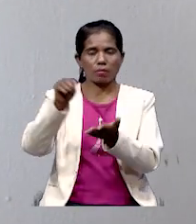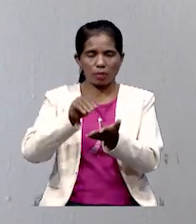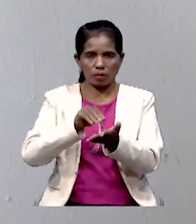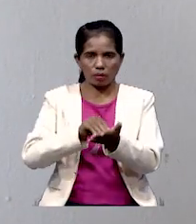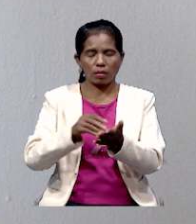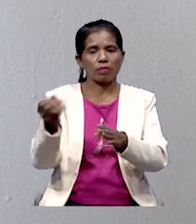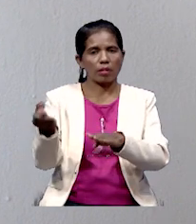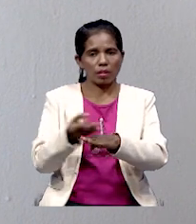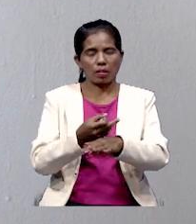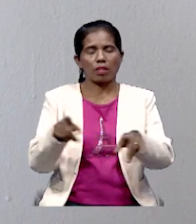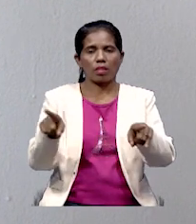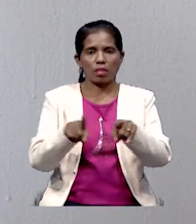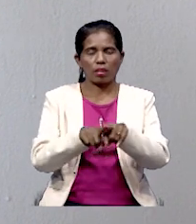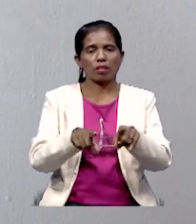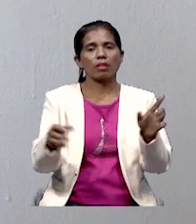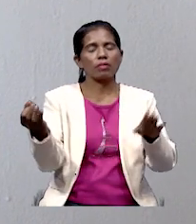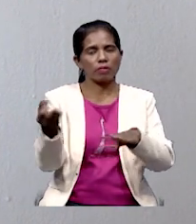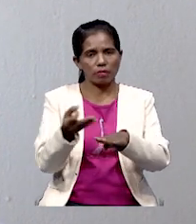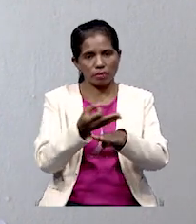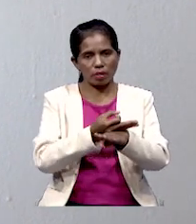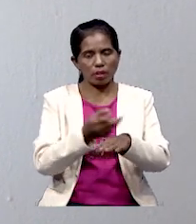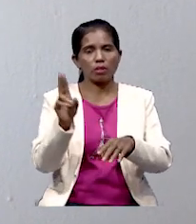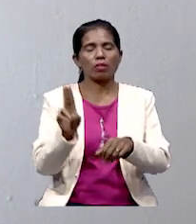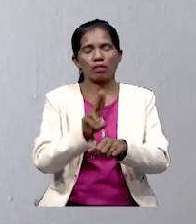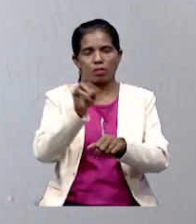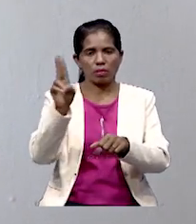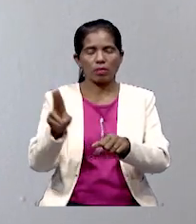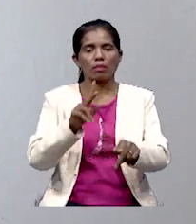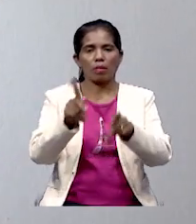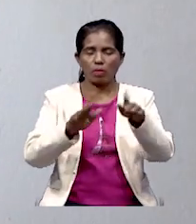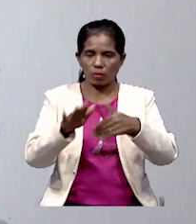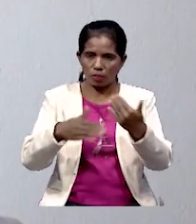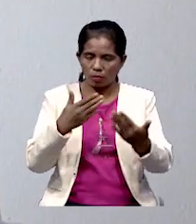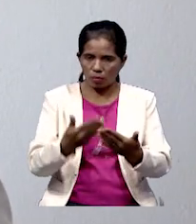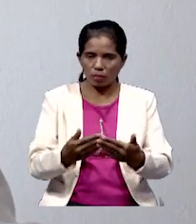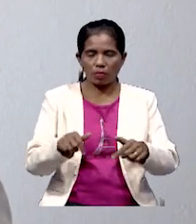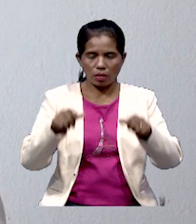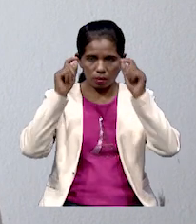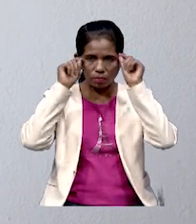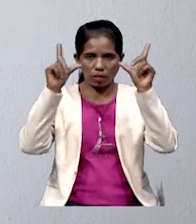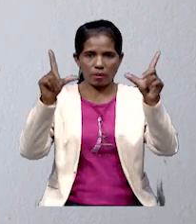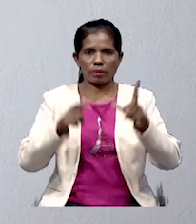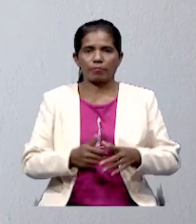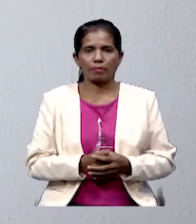saya hanya sa documento referencia ba povo no sociedade Timor Leste.